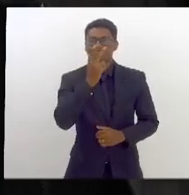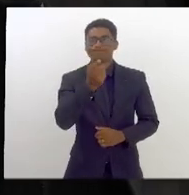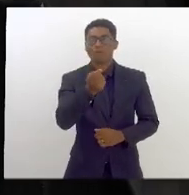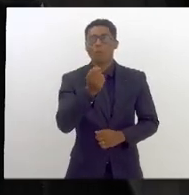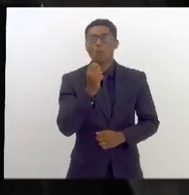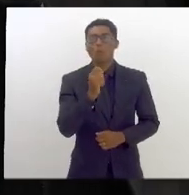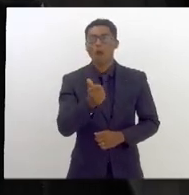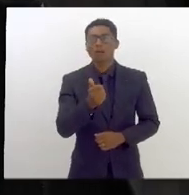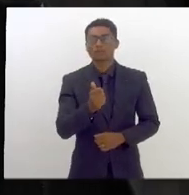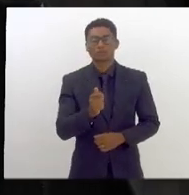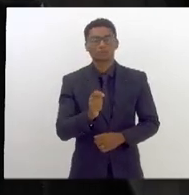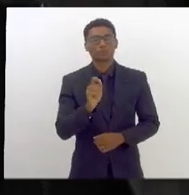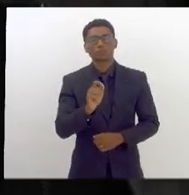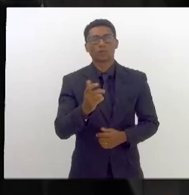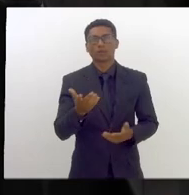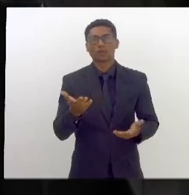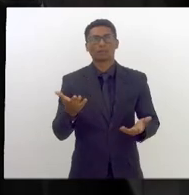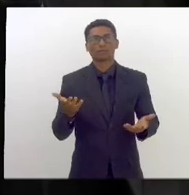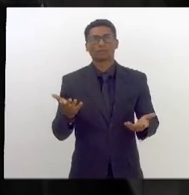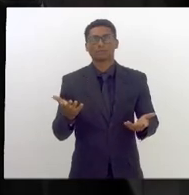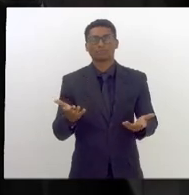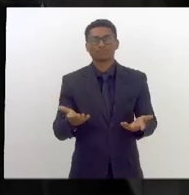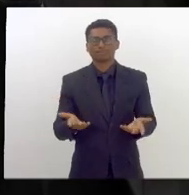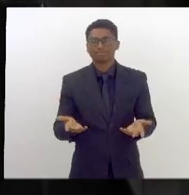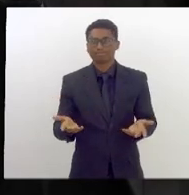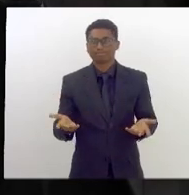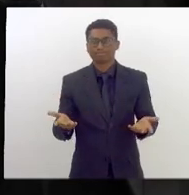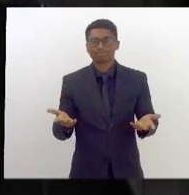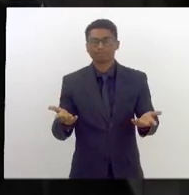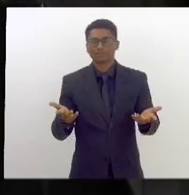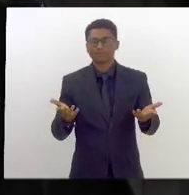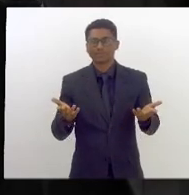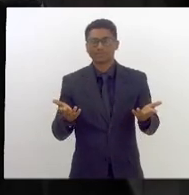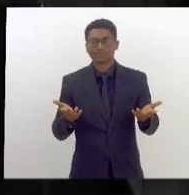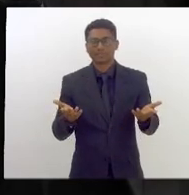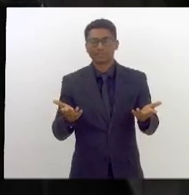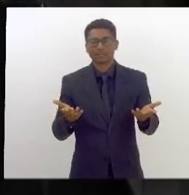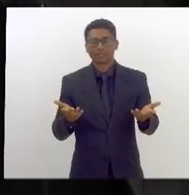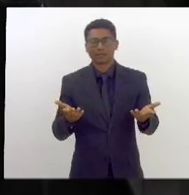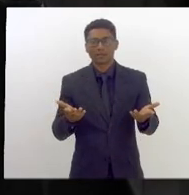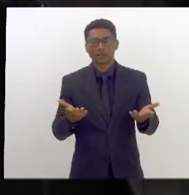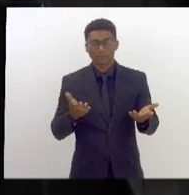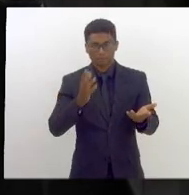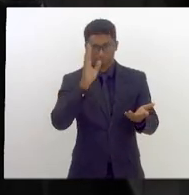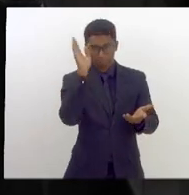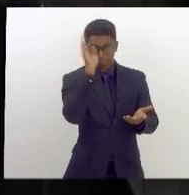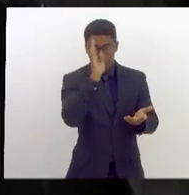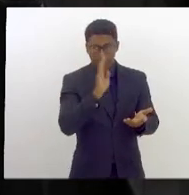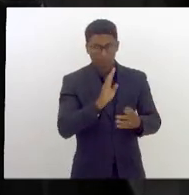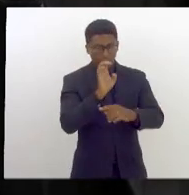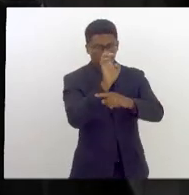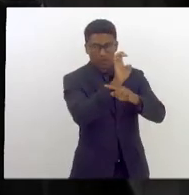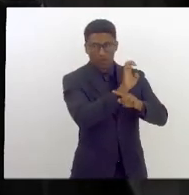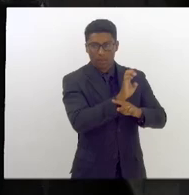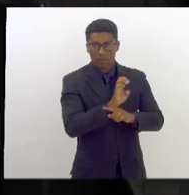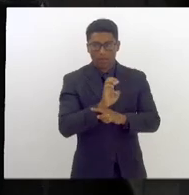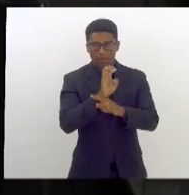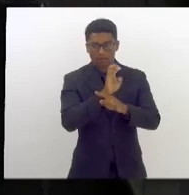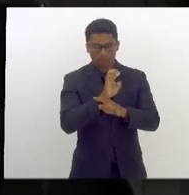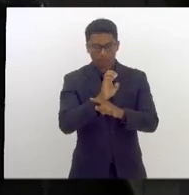um caso à parte na república brasileira na nossa